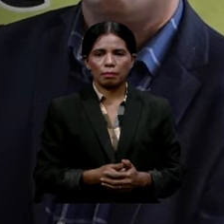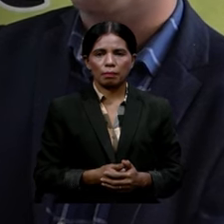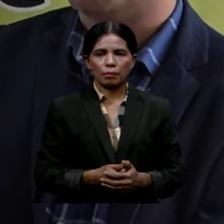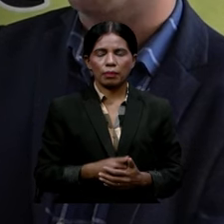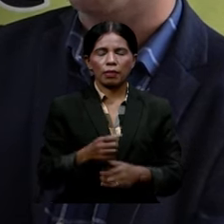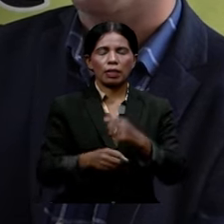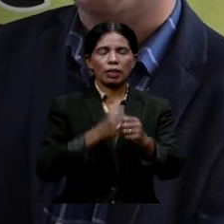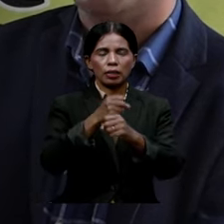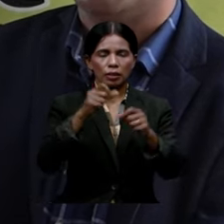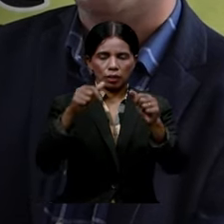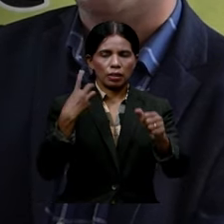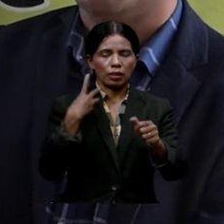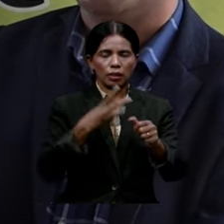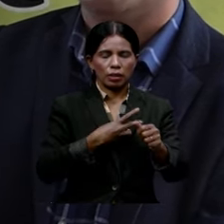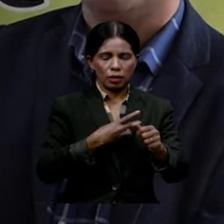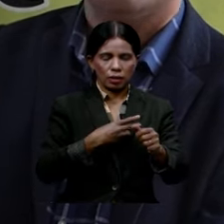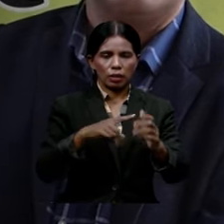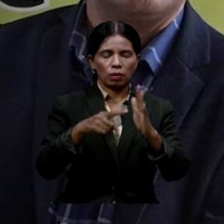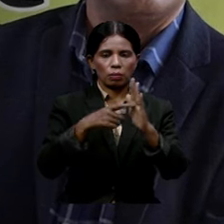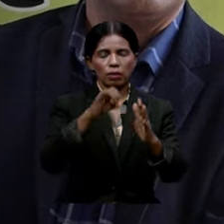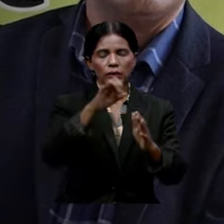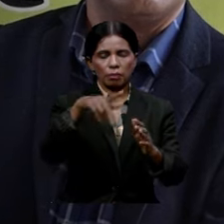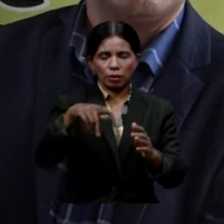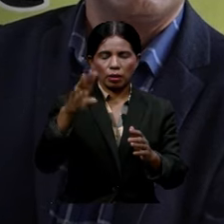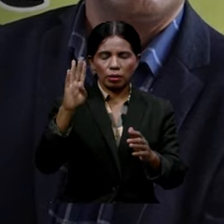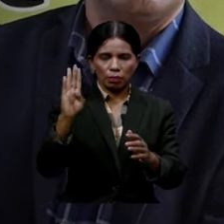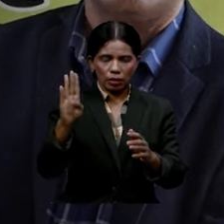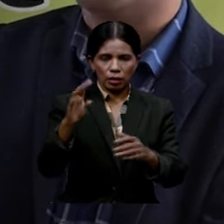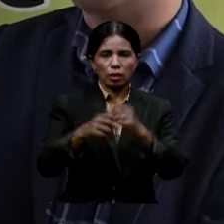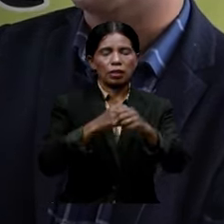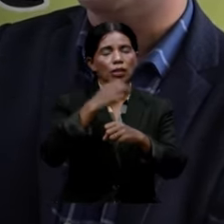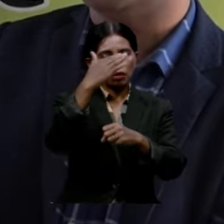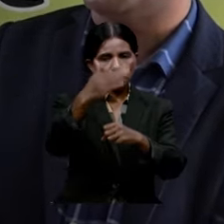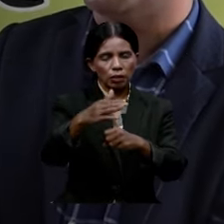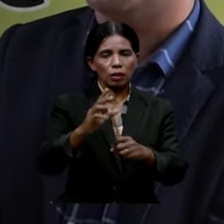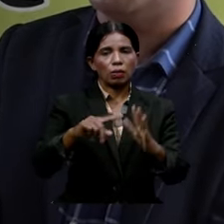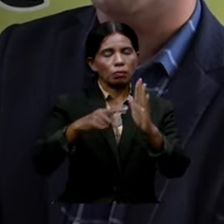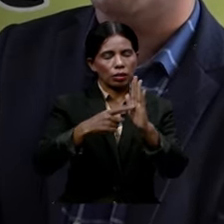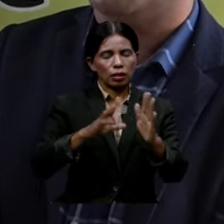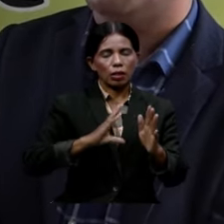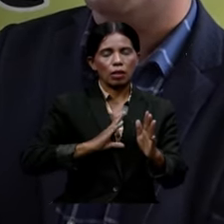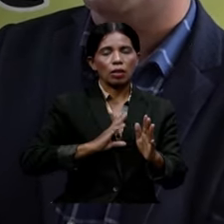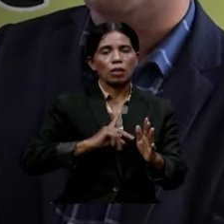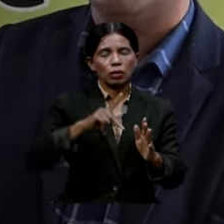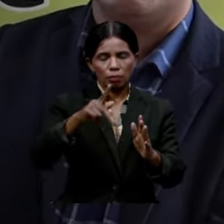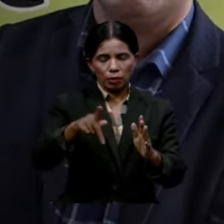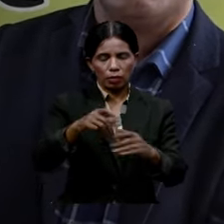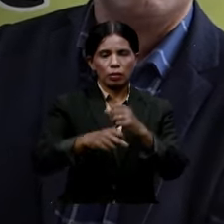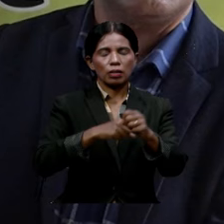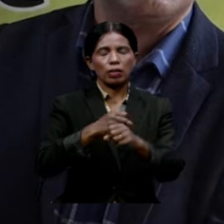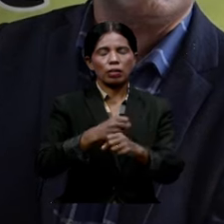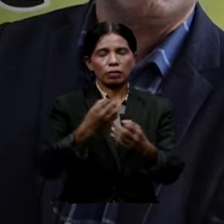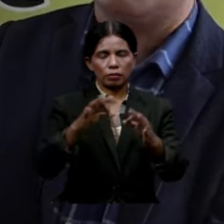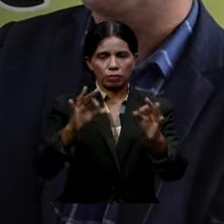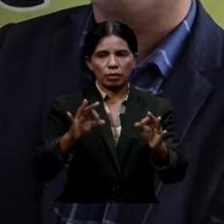Tina ini dana itu aku IPB, tina nui itu bela aku Los Palos, tina nui vali itu bela aku mana tutu, ramat mandat itu bela